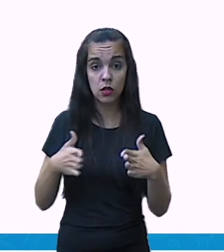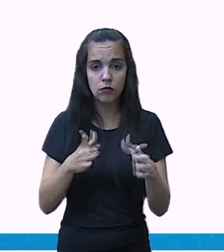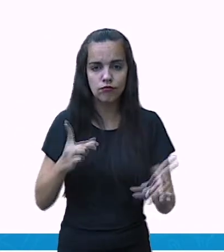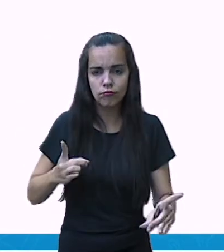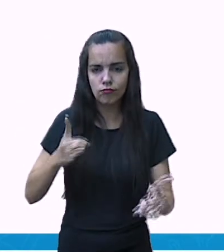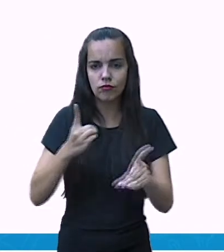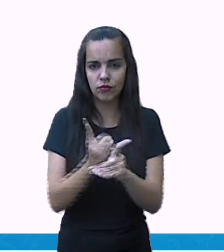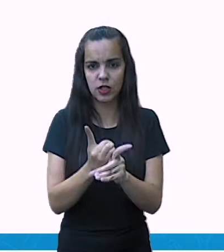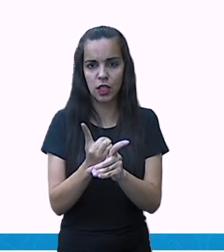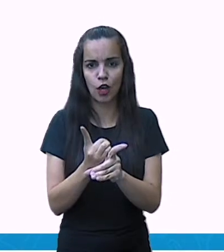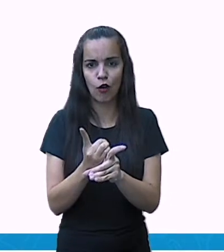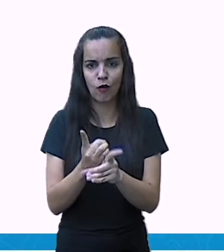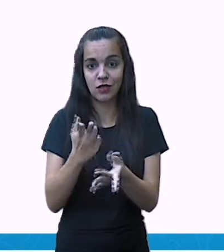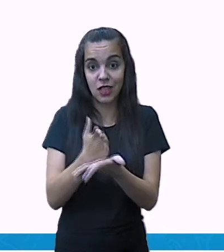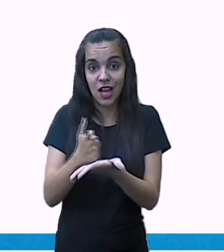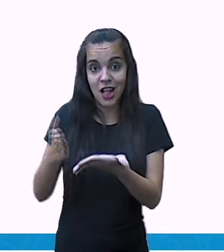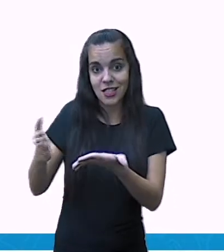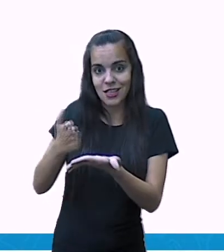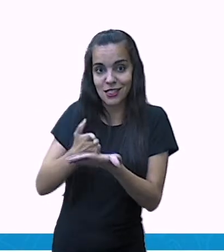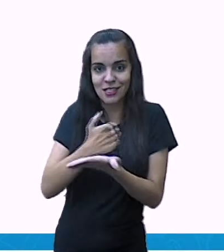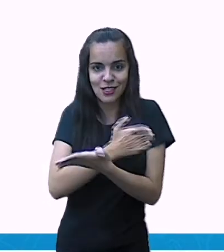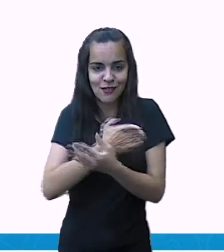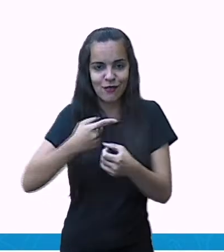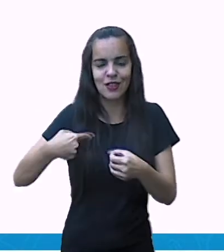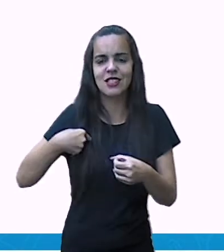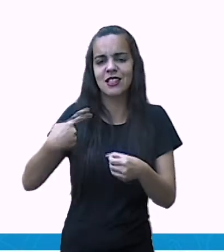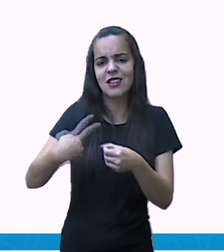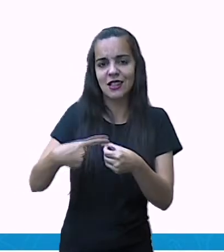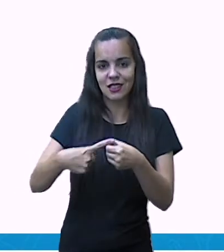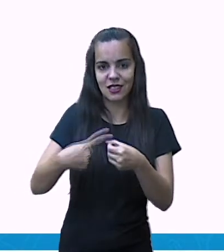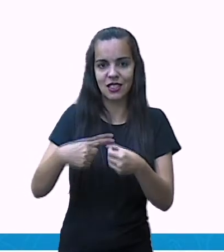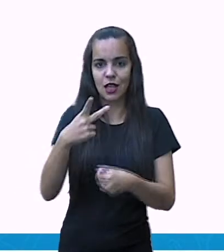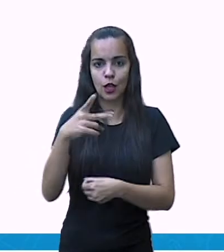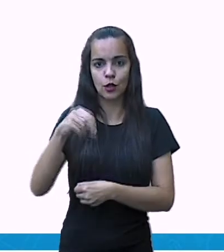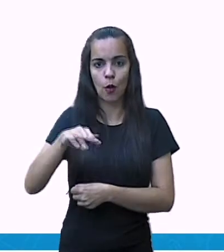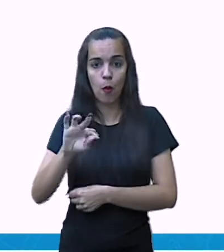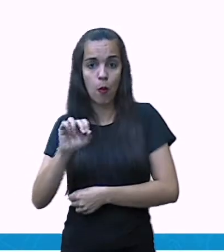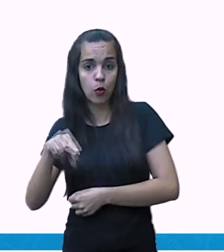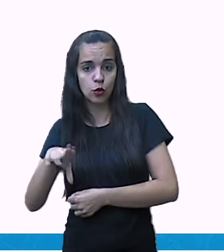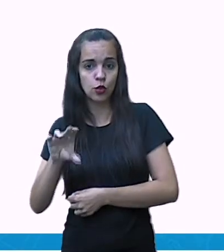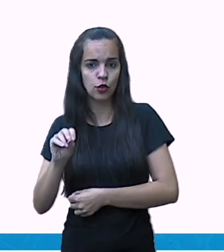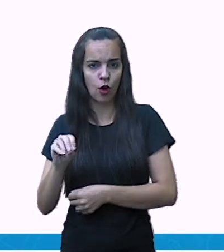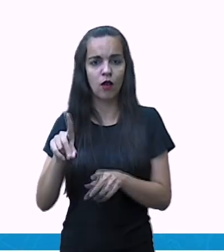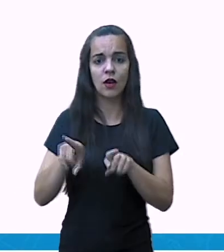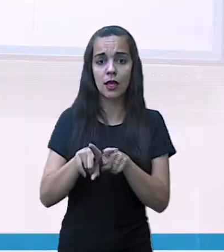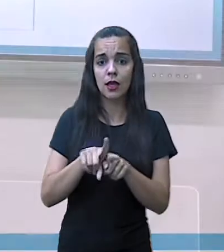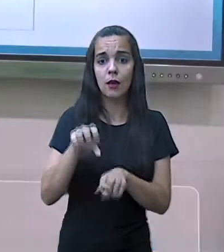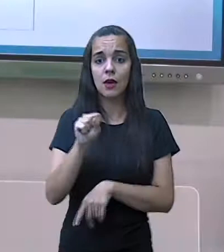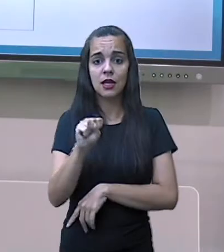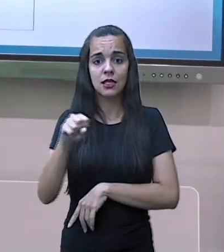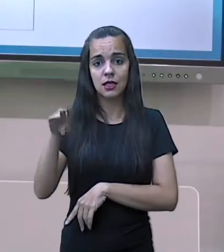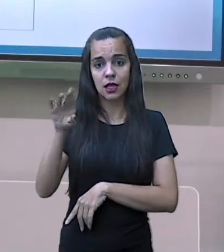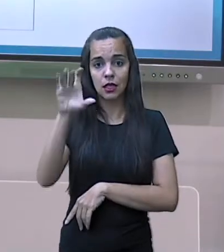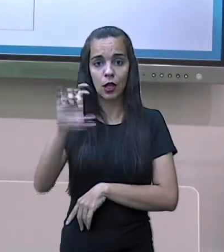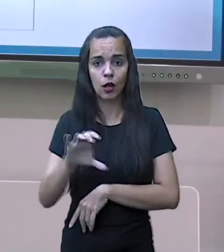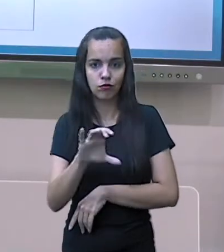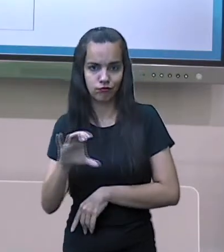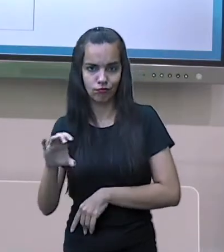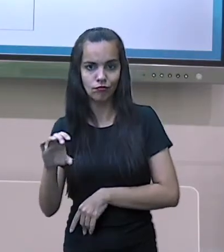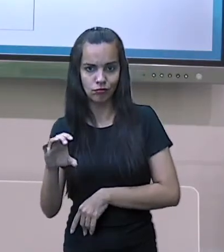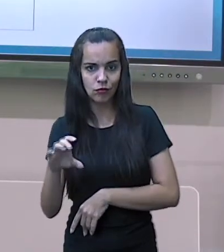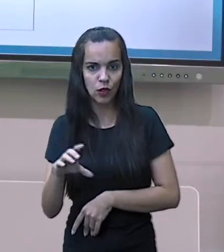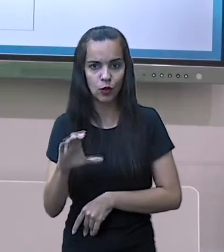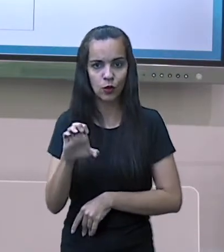Entre Ponte Nova e Santa Cruz do Escalvado. E aí vai nascer o nosso